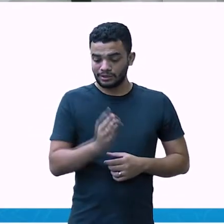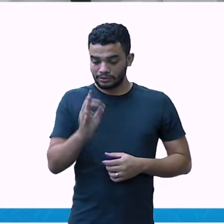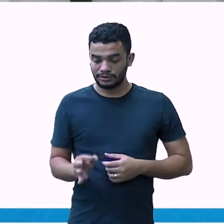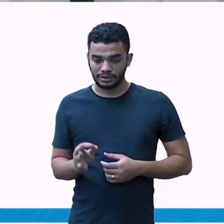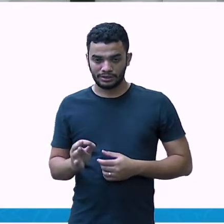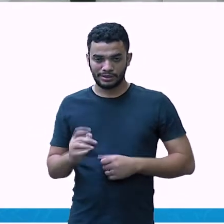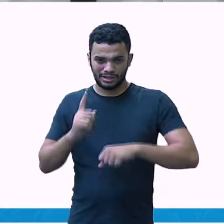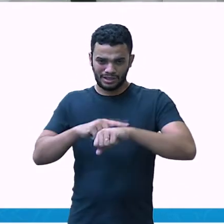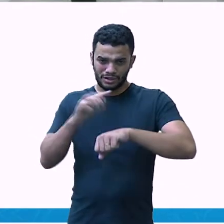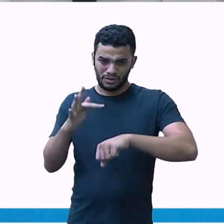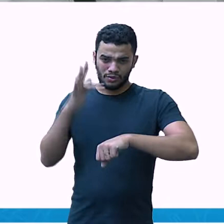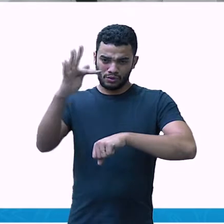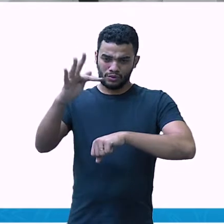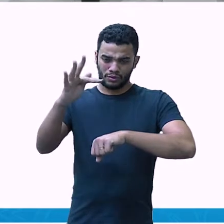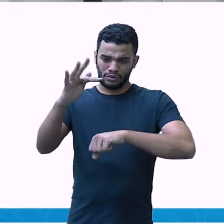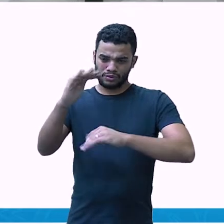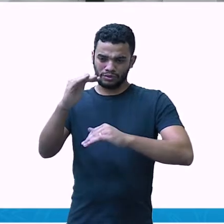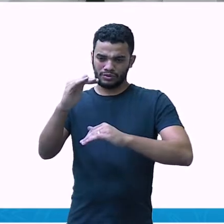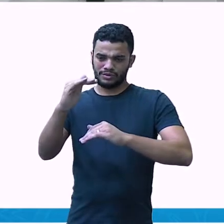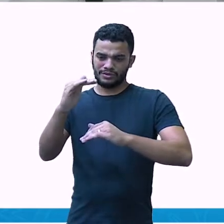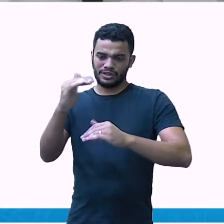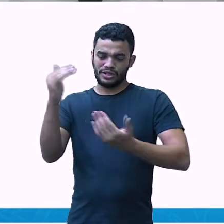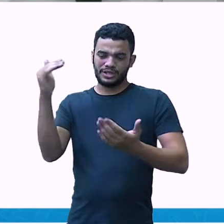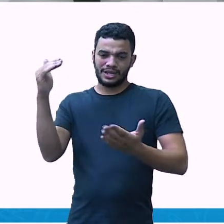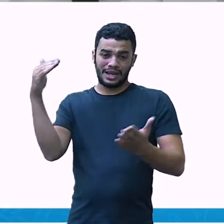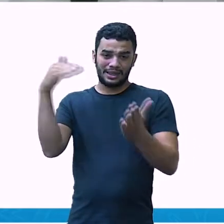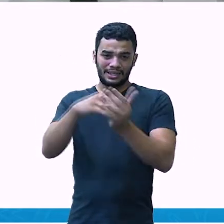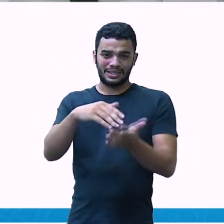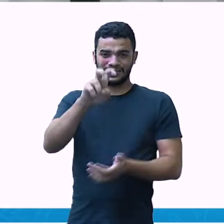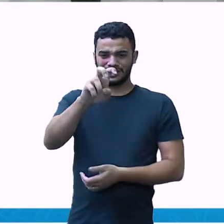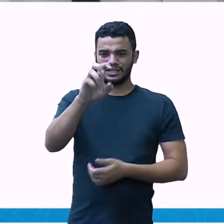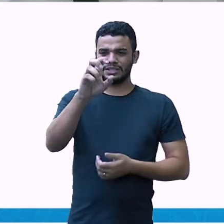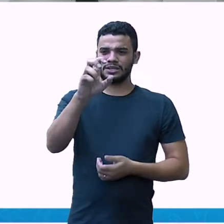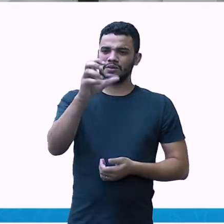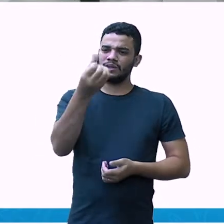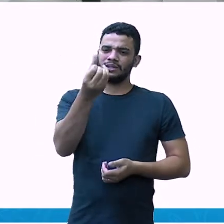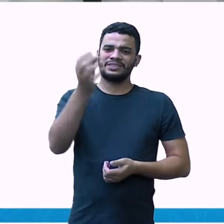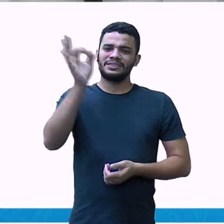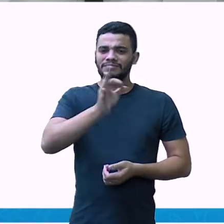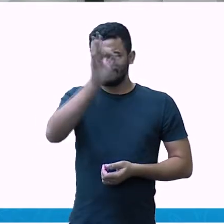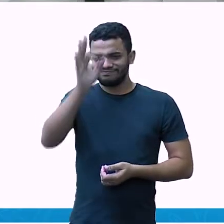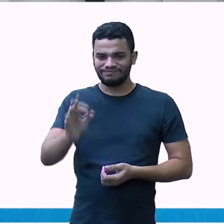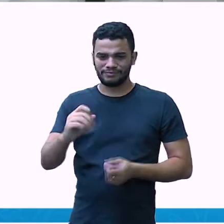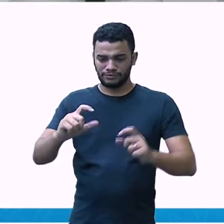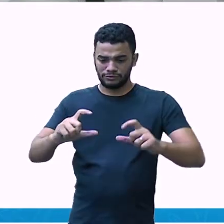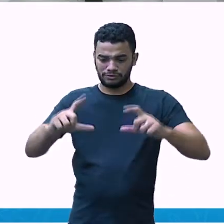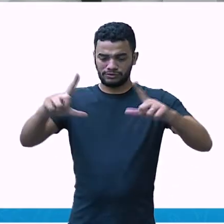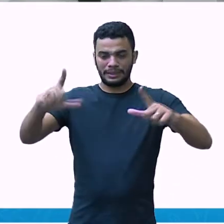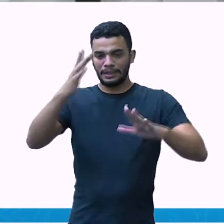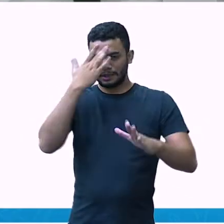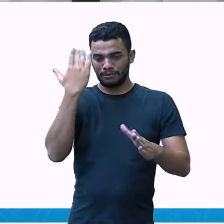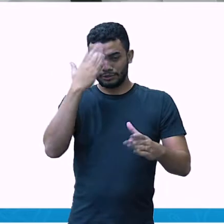África. Agora vamos aqui na América Latina. O que está acontecendo?